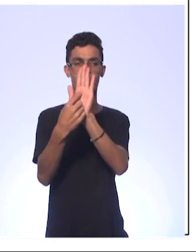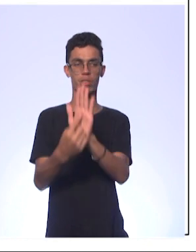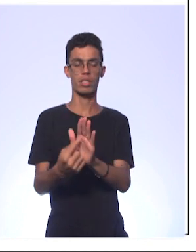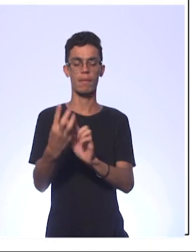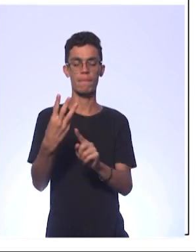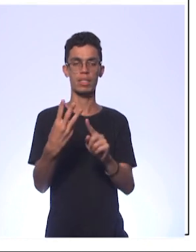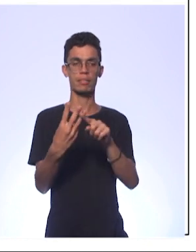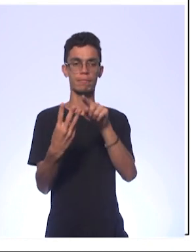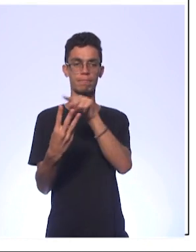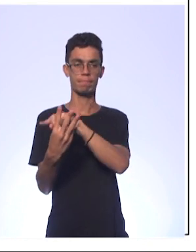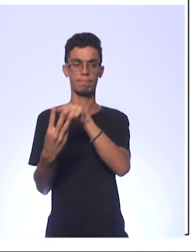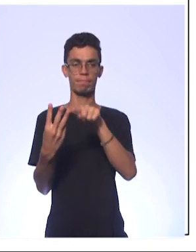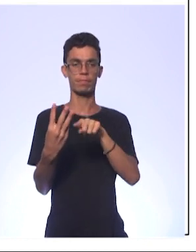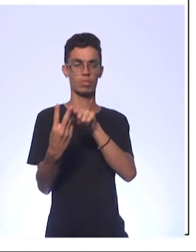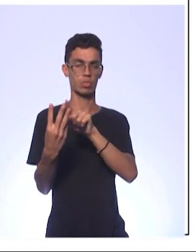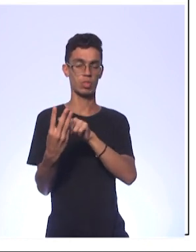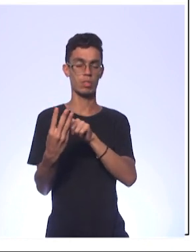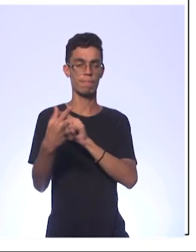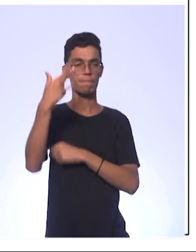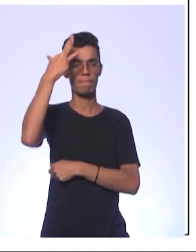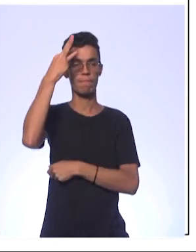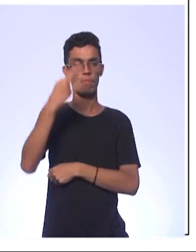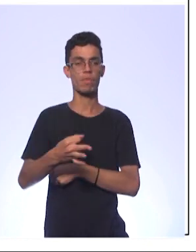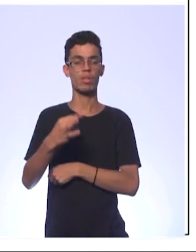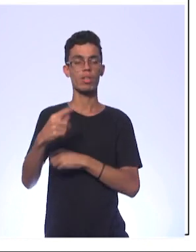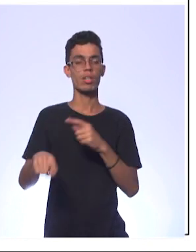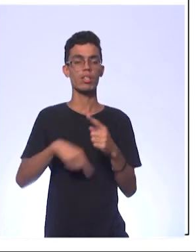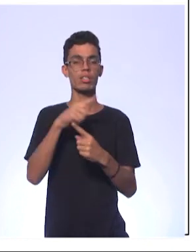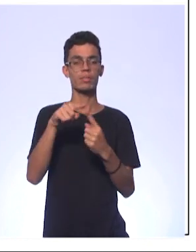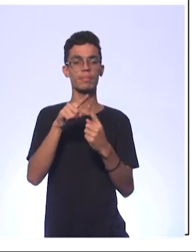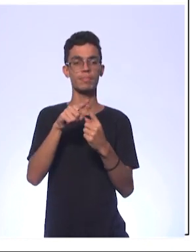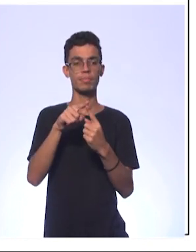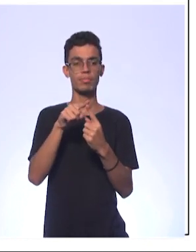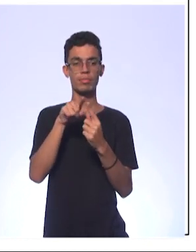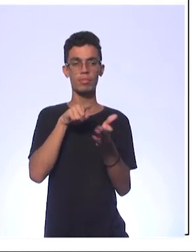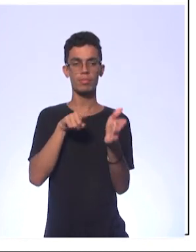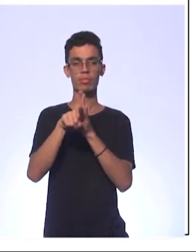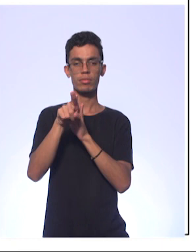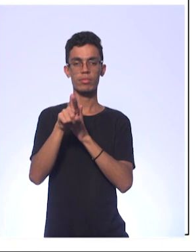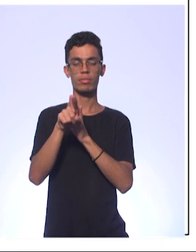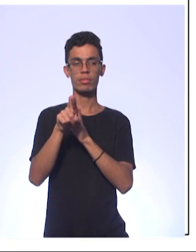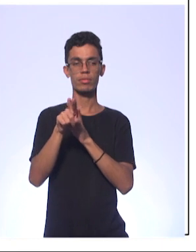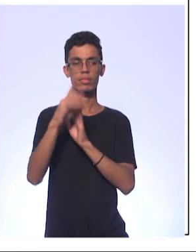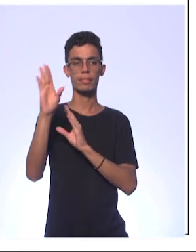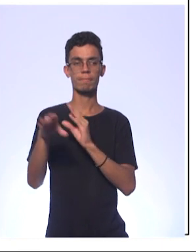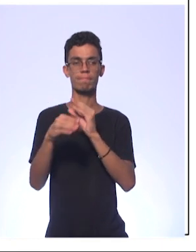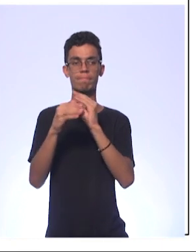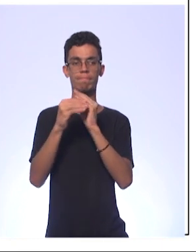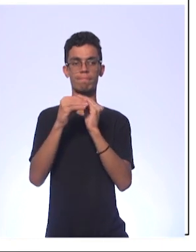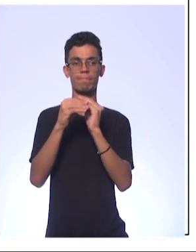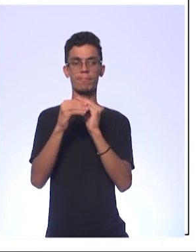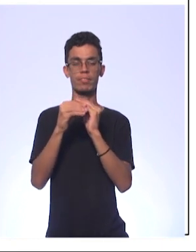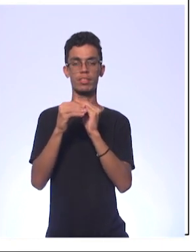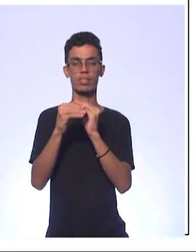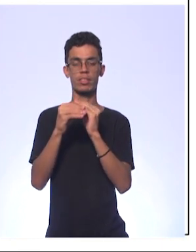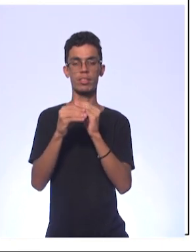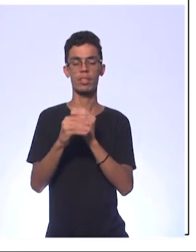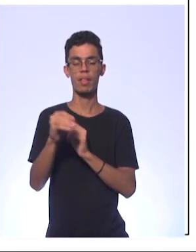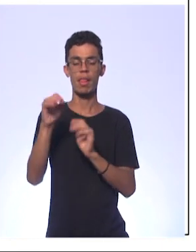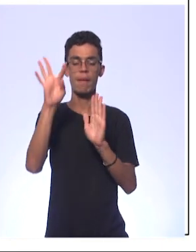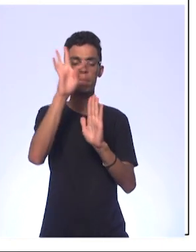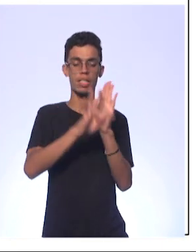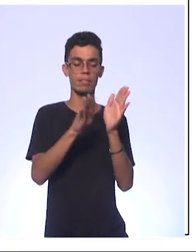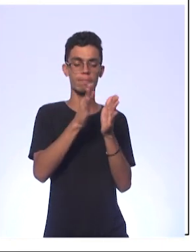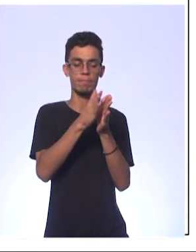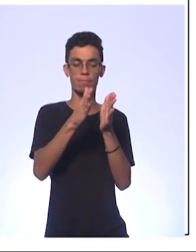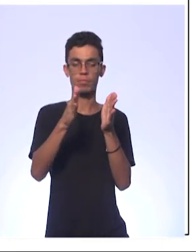3 dimensões da compreensão. Essa primeira pergunta, ela traduz a evidência, determinar as partes do texto